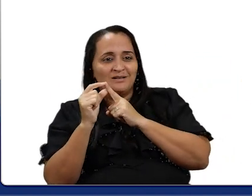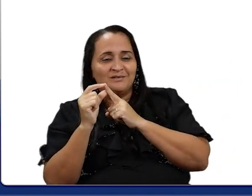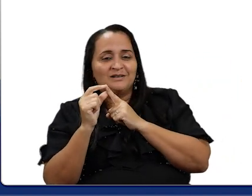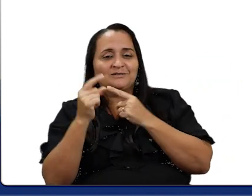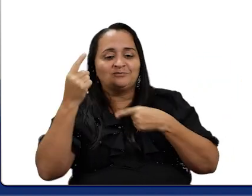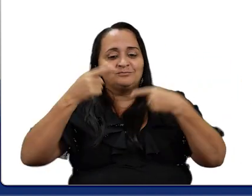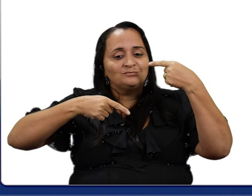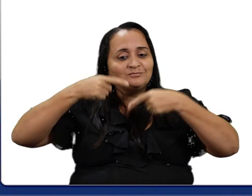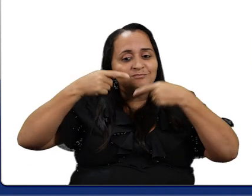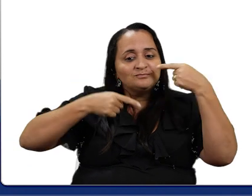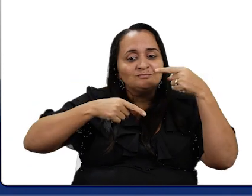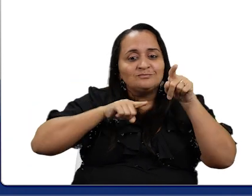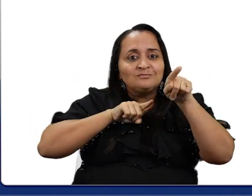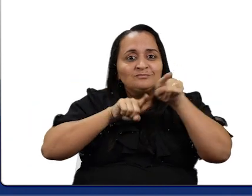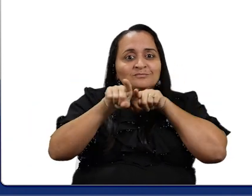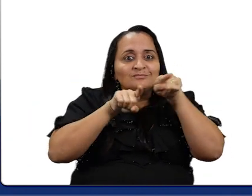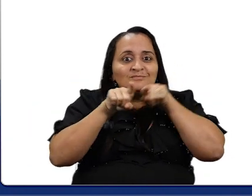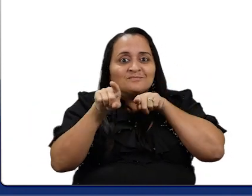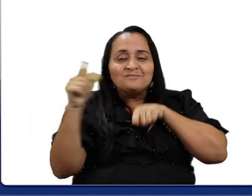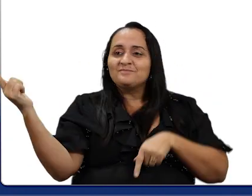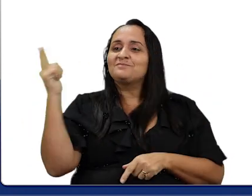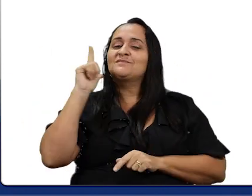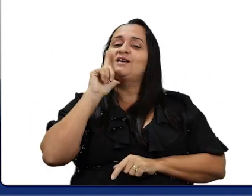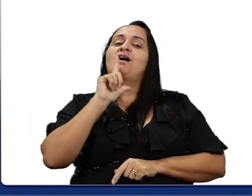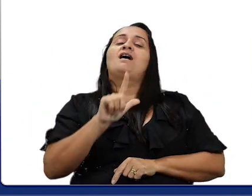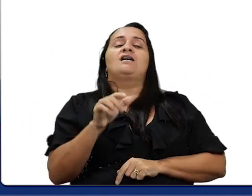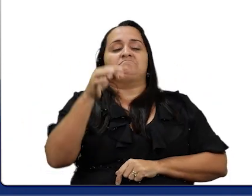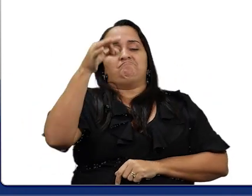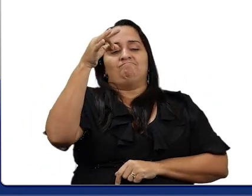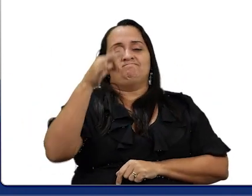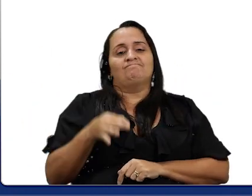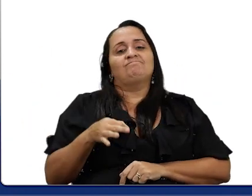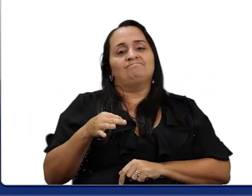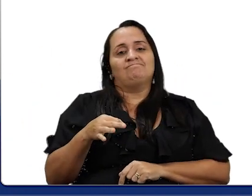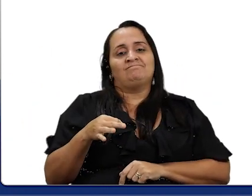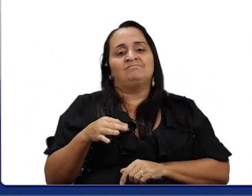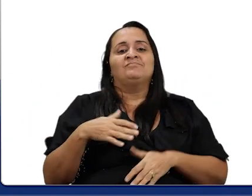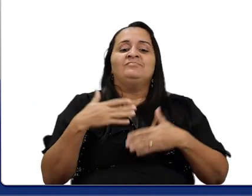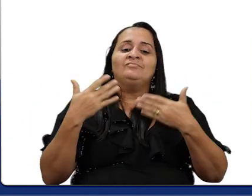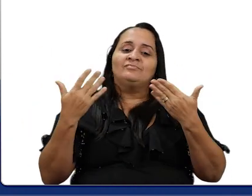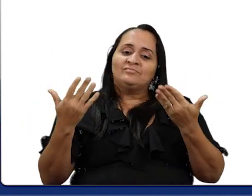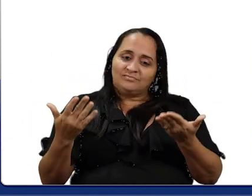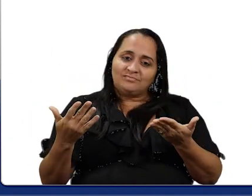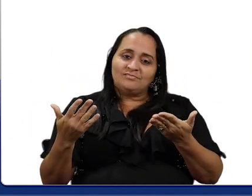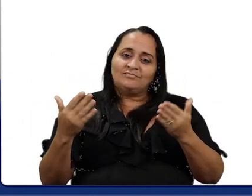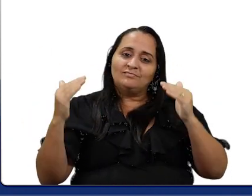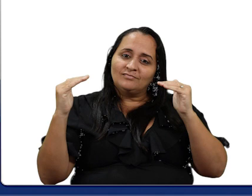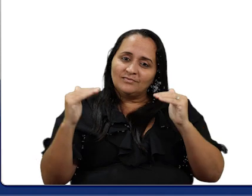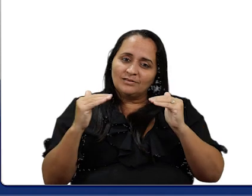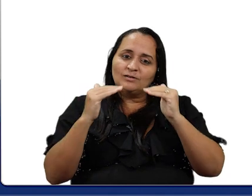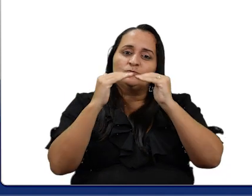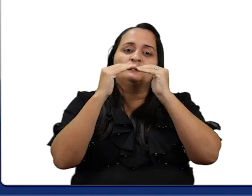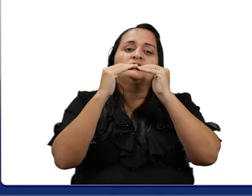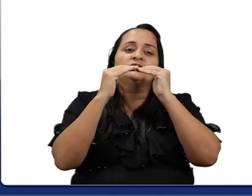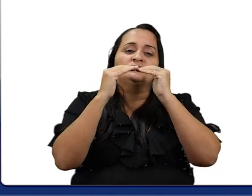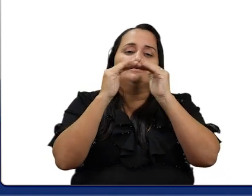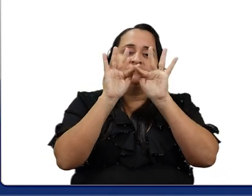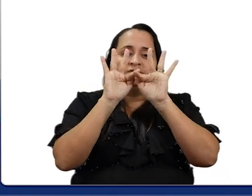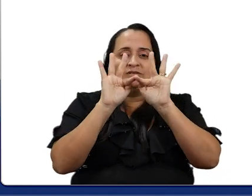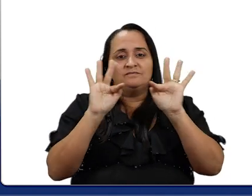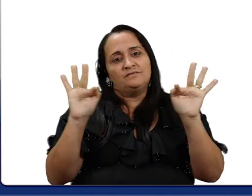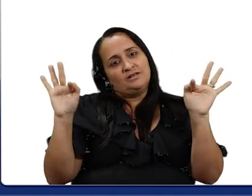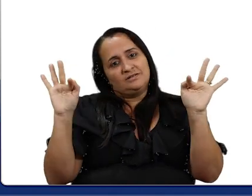palavra disputar, consigo manter perfeitamente o sentido da frase.